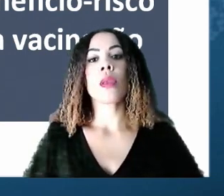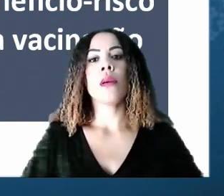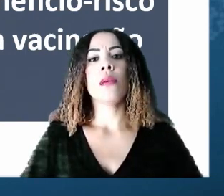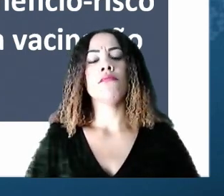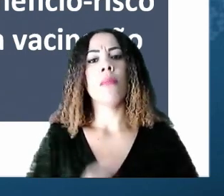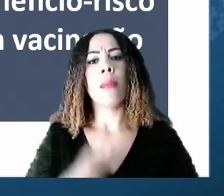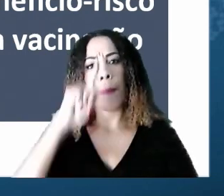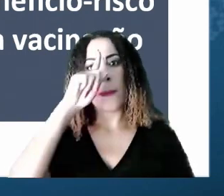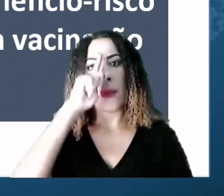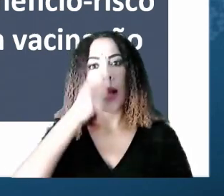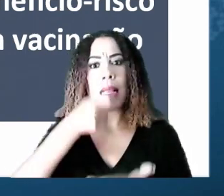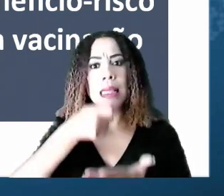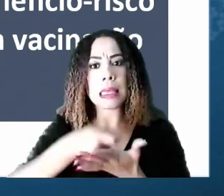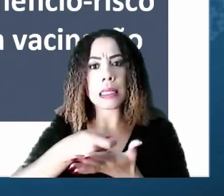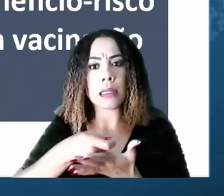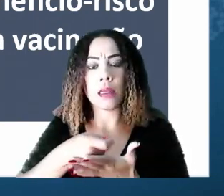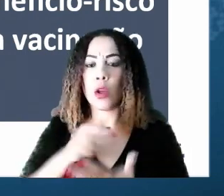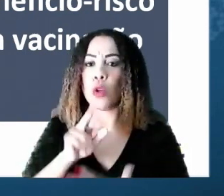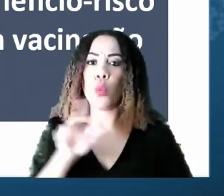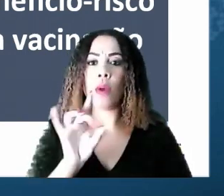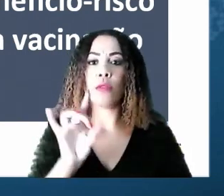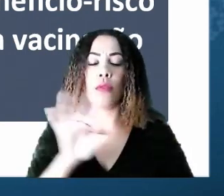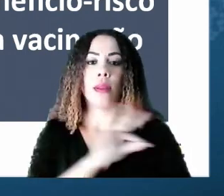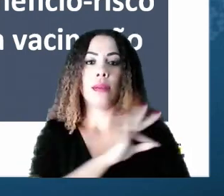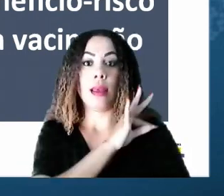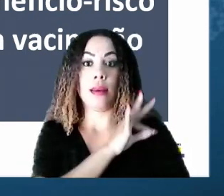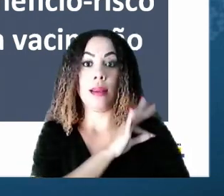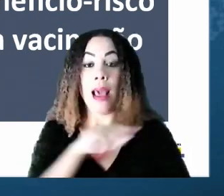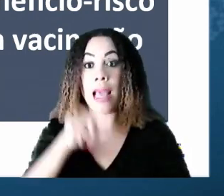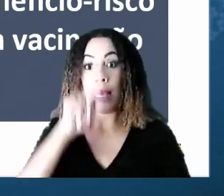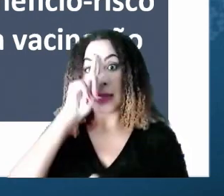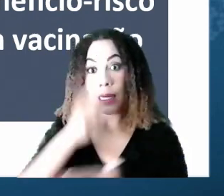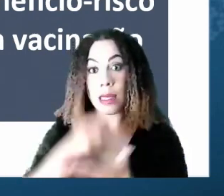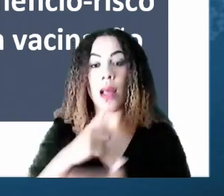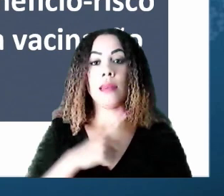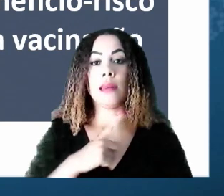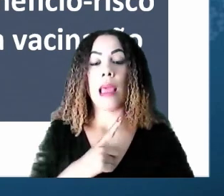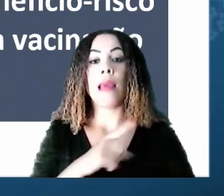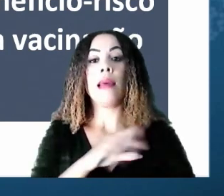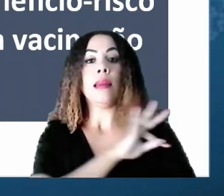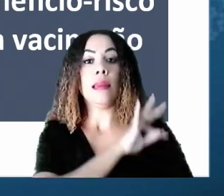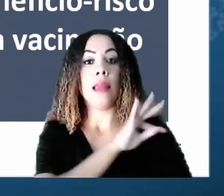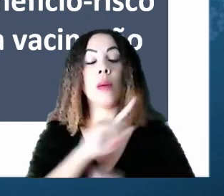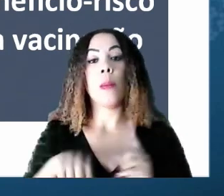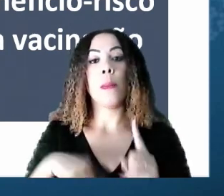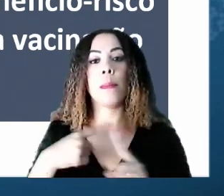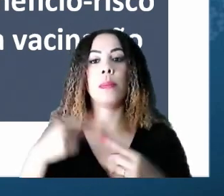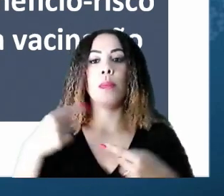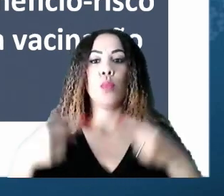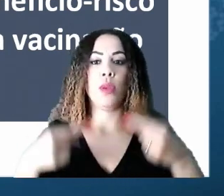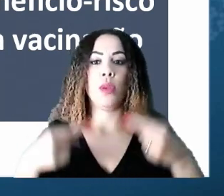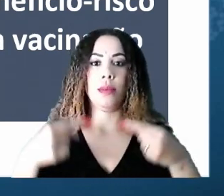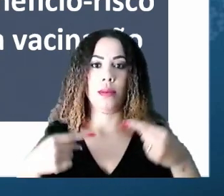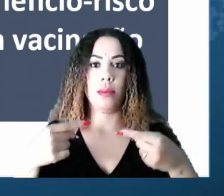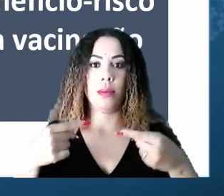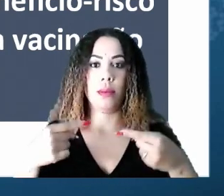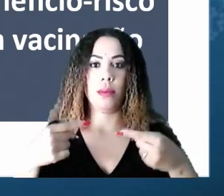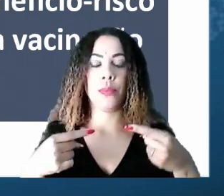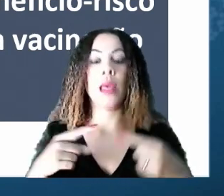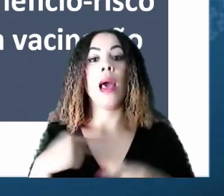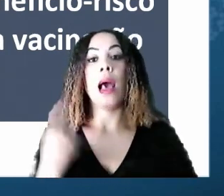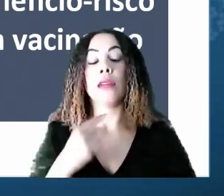apenas técnica, ela é política também. E veja bem, o Ministério da Saúde via no horizonte 4 milhões de casos, é o que nós